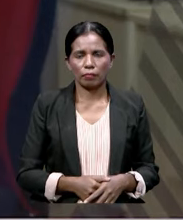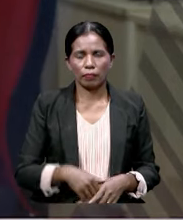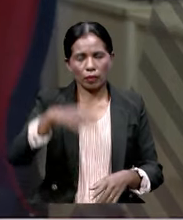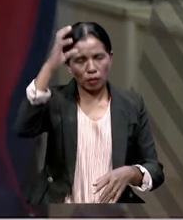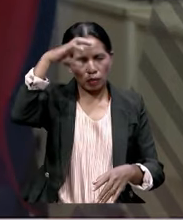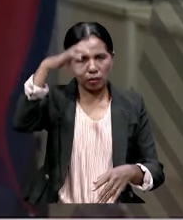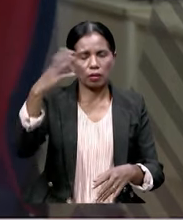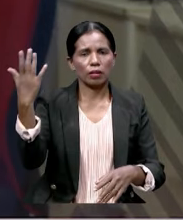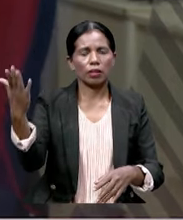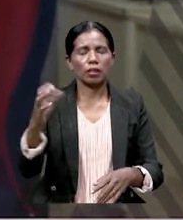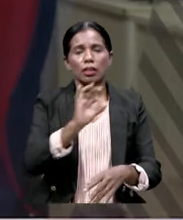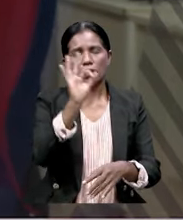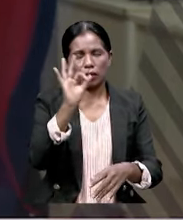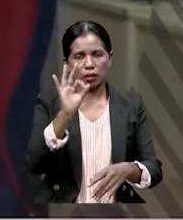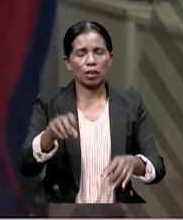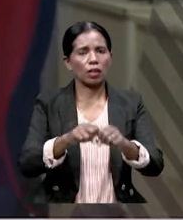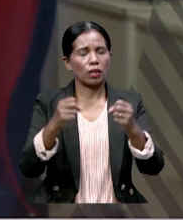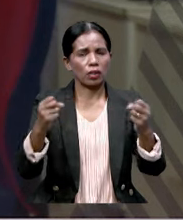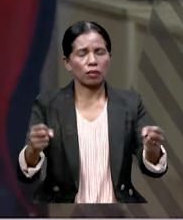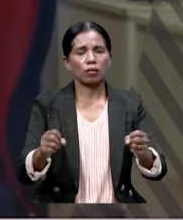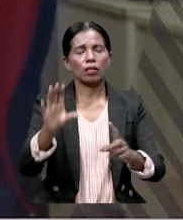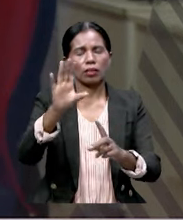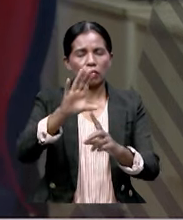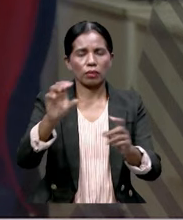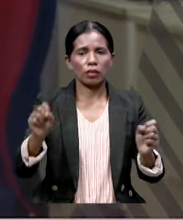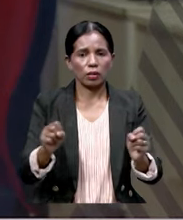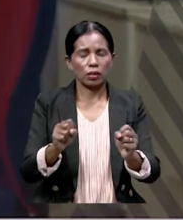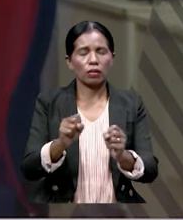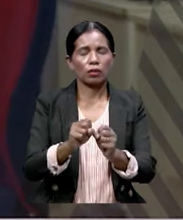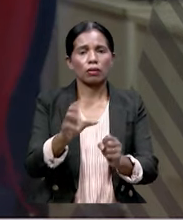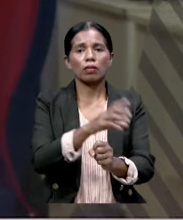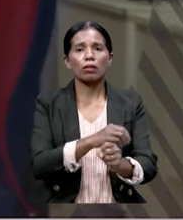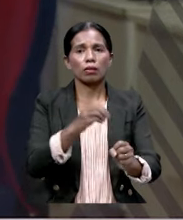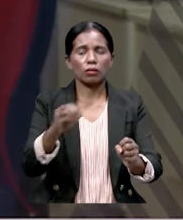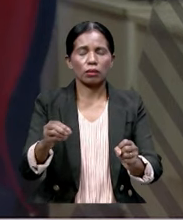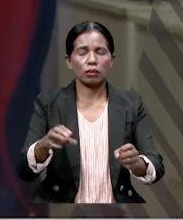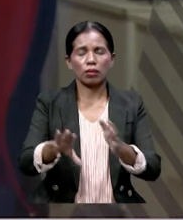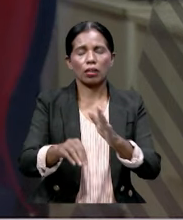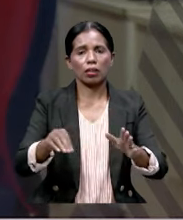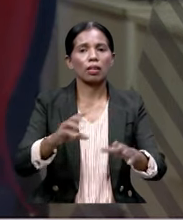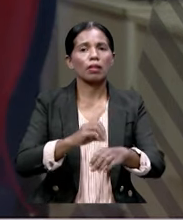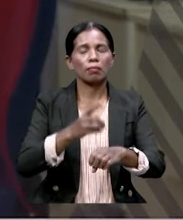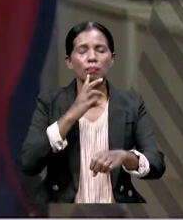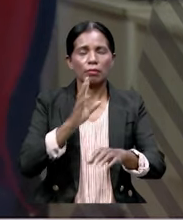Udam bote be acontece ia sexta, né? Resulta Seresuco Bideu Santana reta inundação.